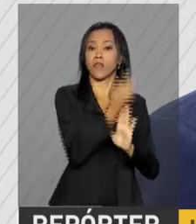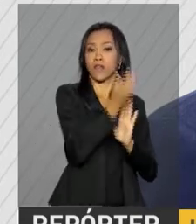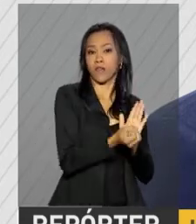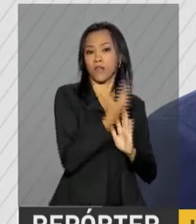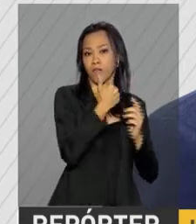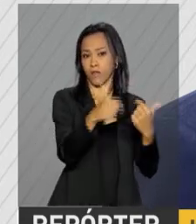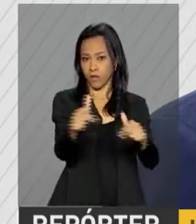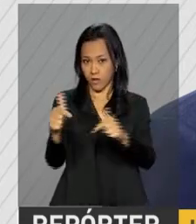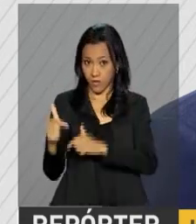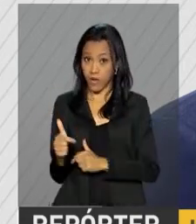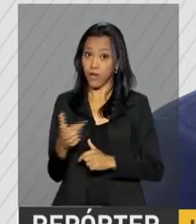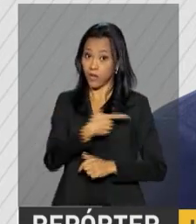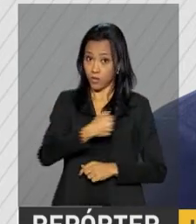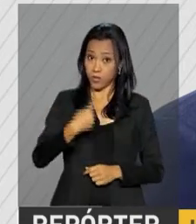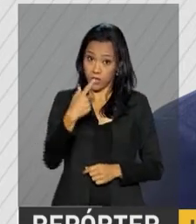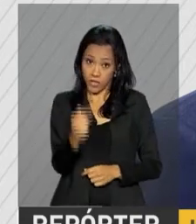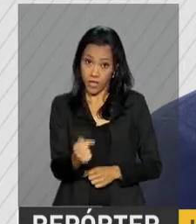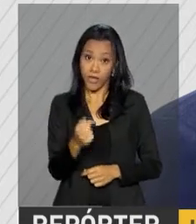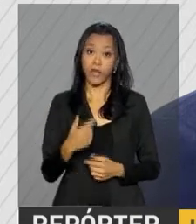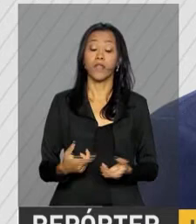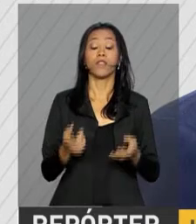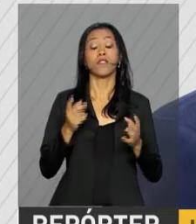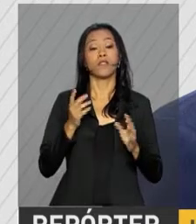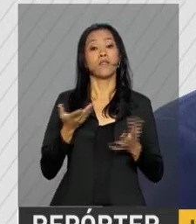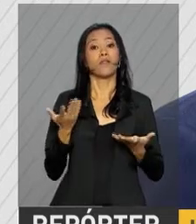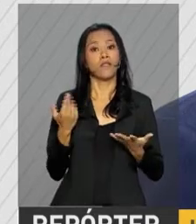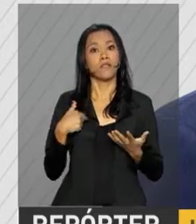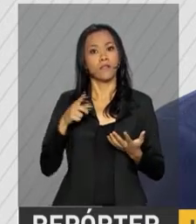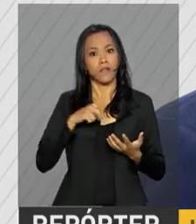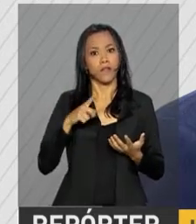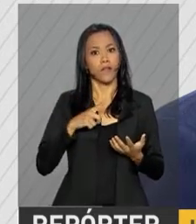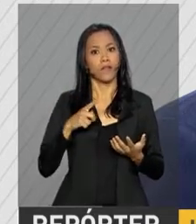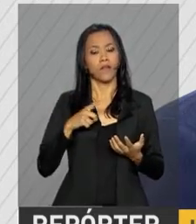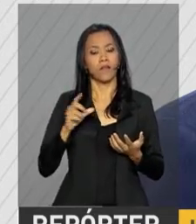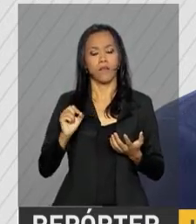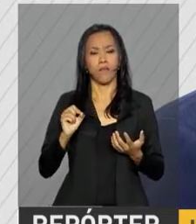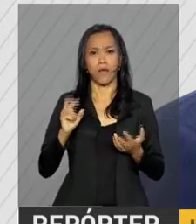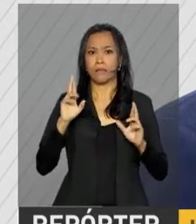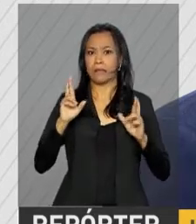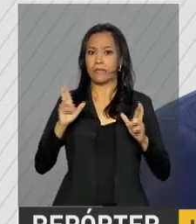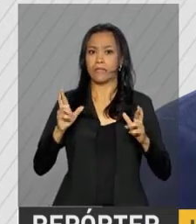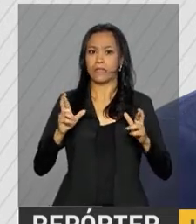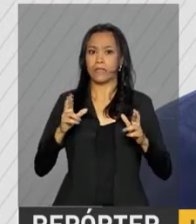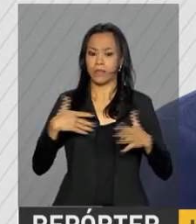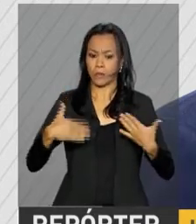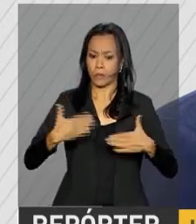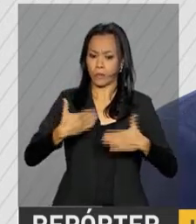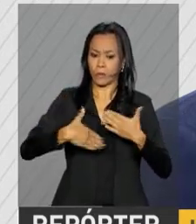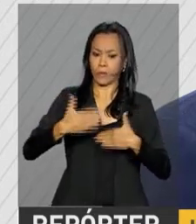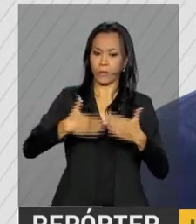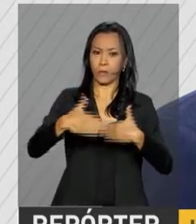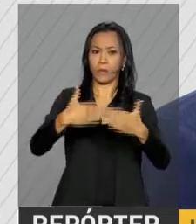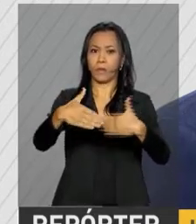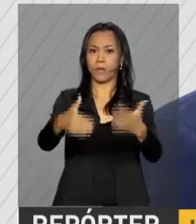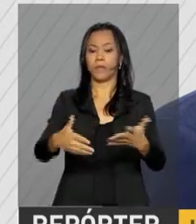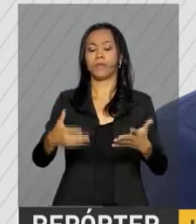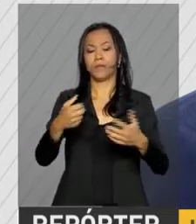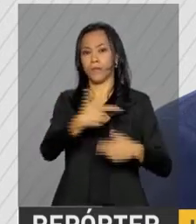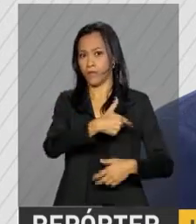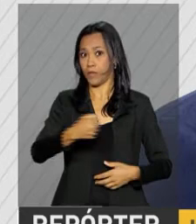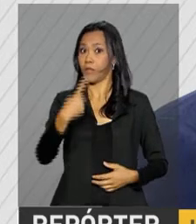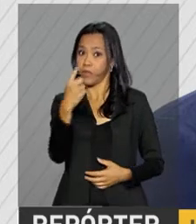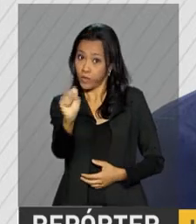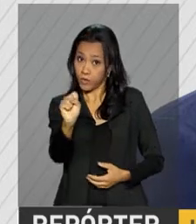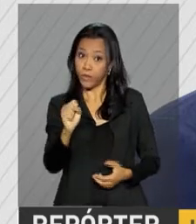grande, está criando empregos e uma expectativa de crescimento elevado em 2018. Portanto, o Brasil hoje,